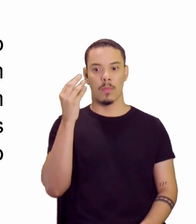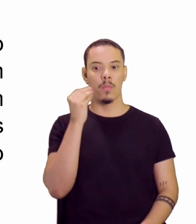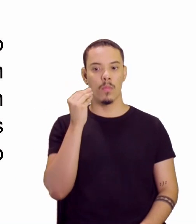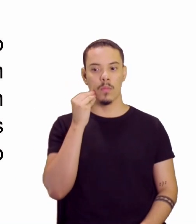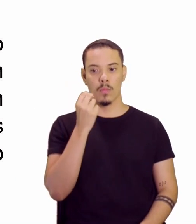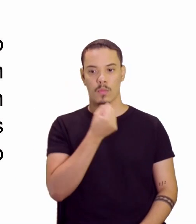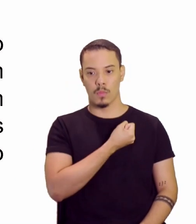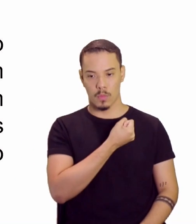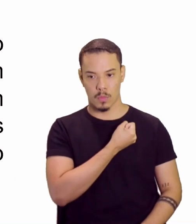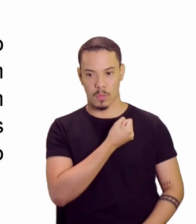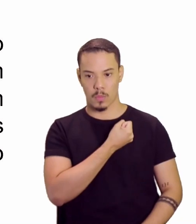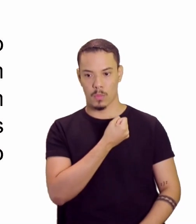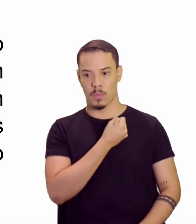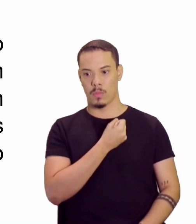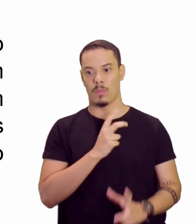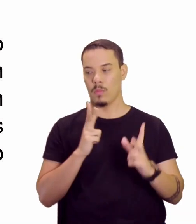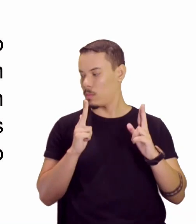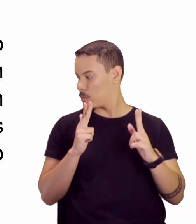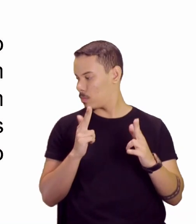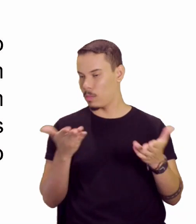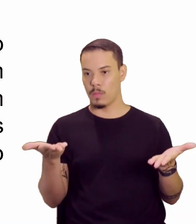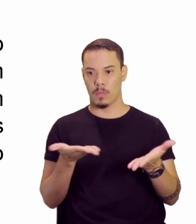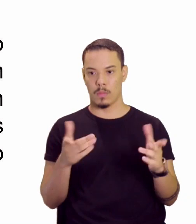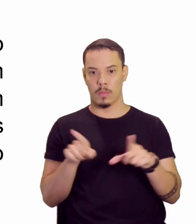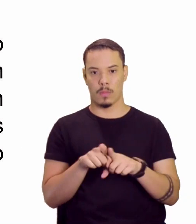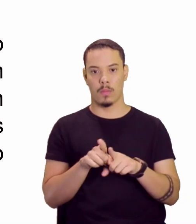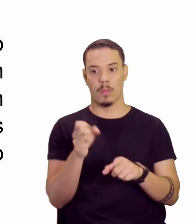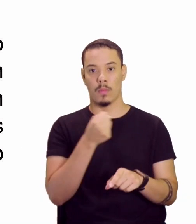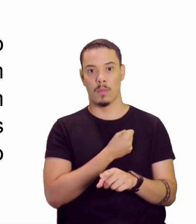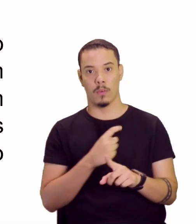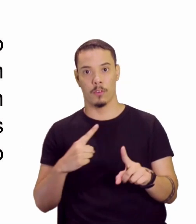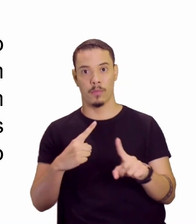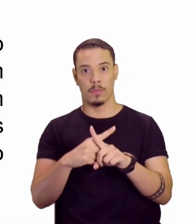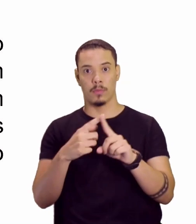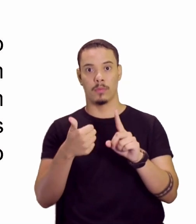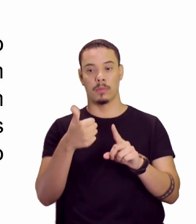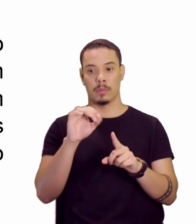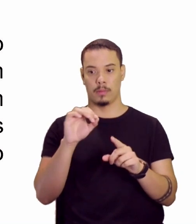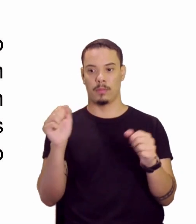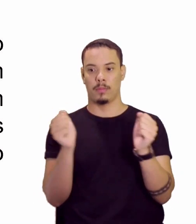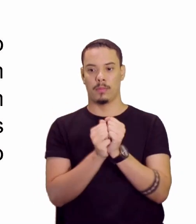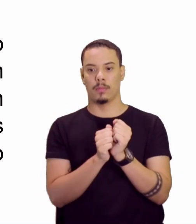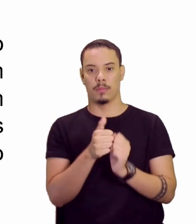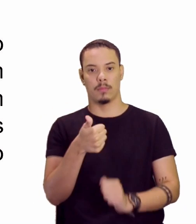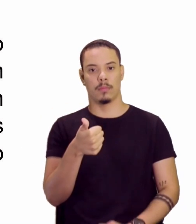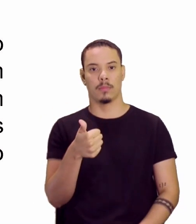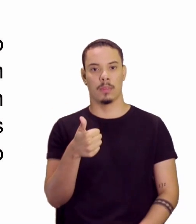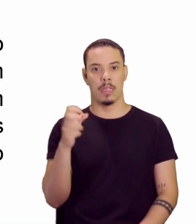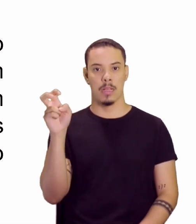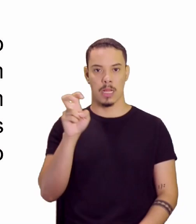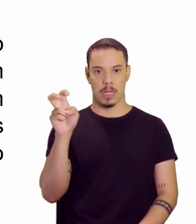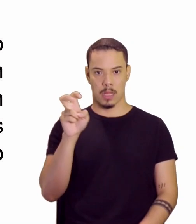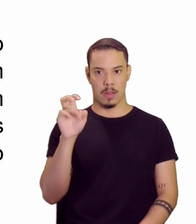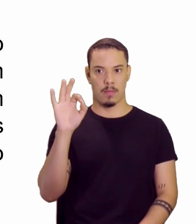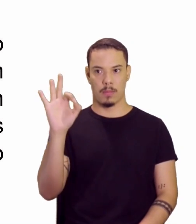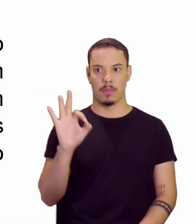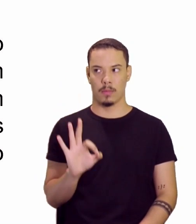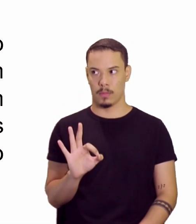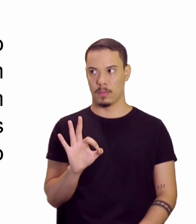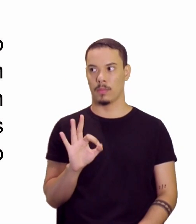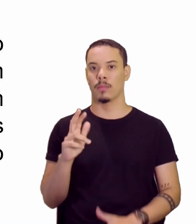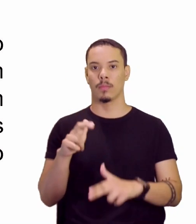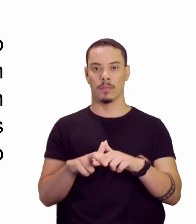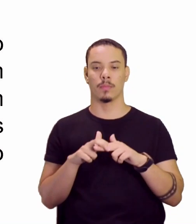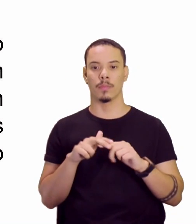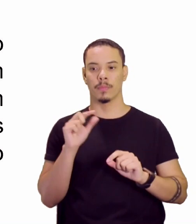o número de bactérias é igual a 8 vezes 10 elevado à quinta potência, certo? Então